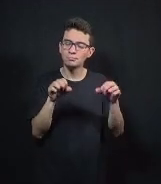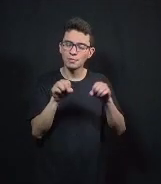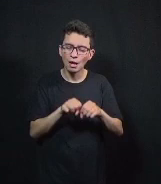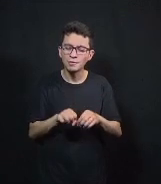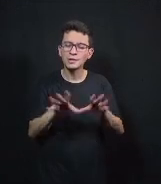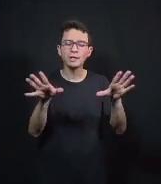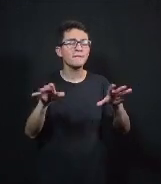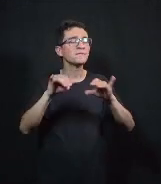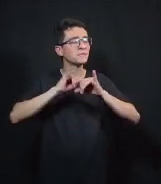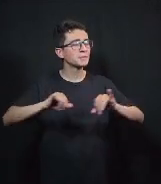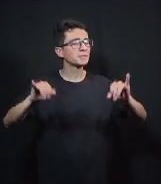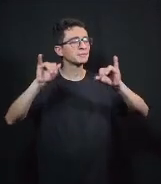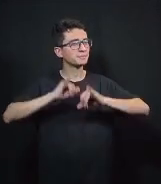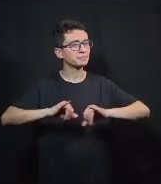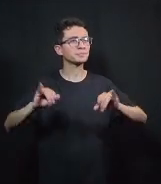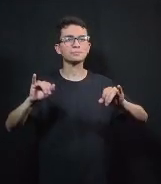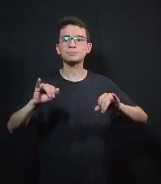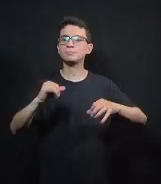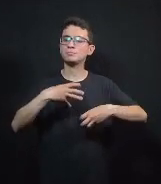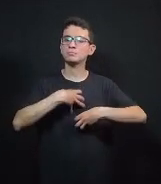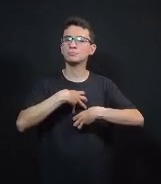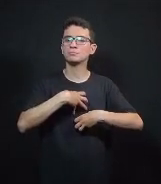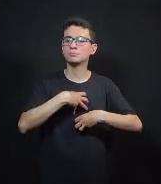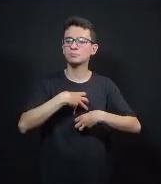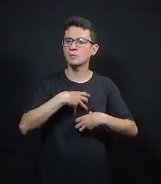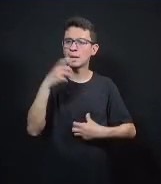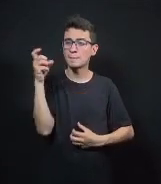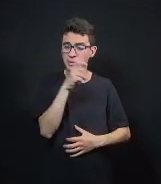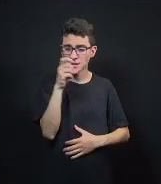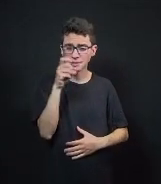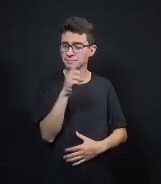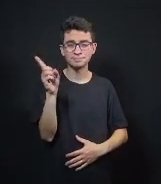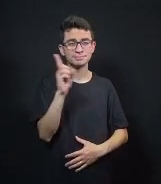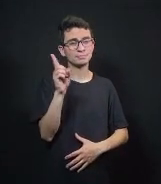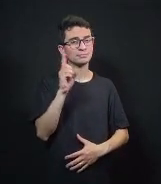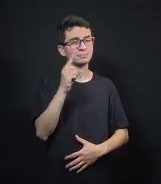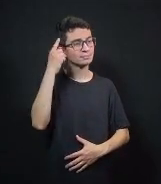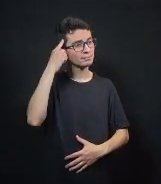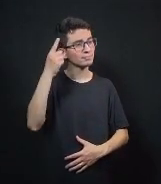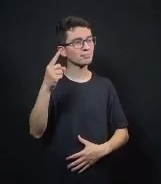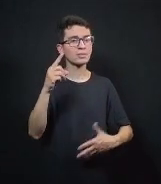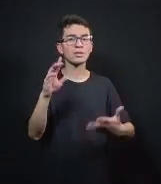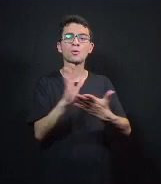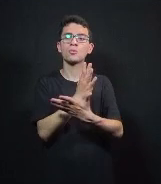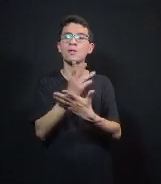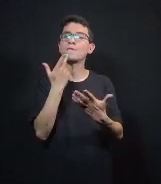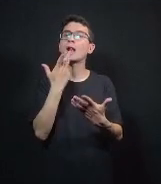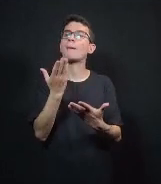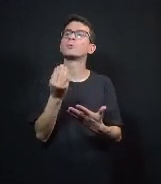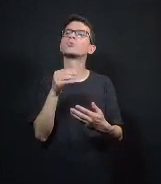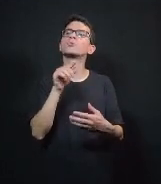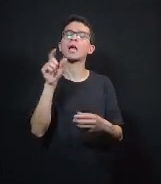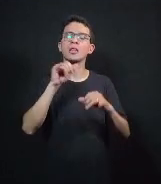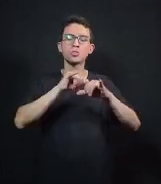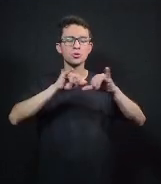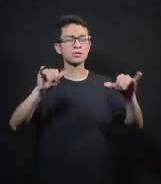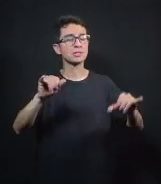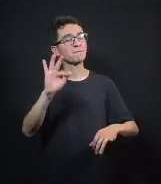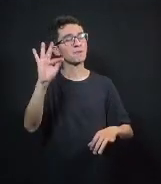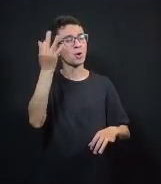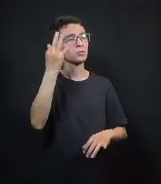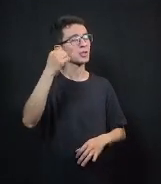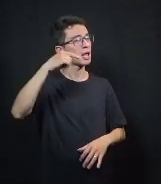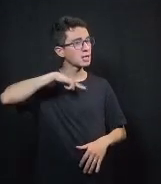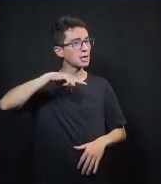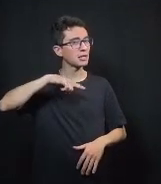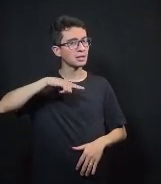E essa forma, ela não é necessariamente a mentira, né? Você está falando muito de fake news, todos os pesquisadores fogem como o diabo da cruz do conceito de fake